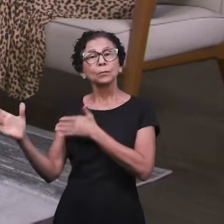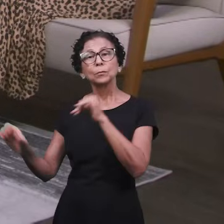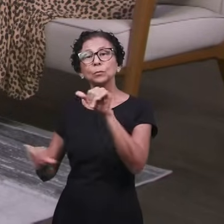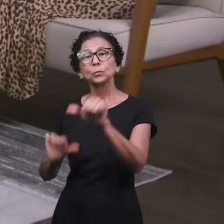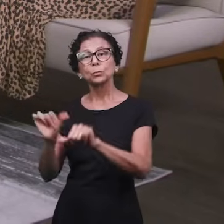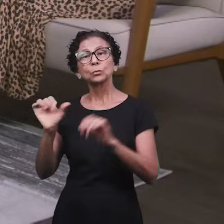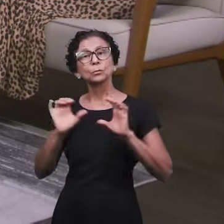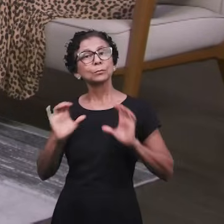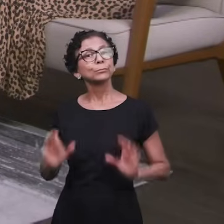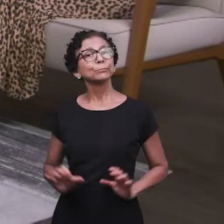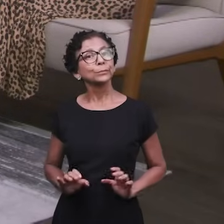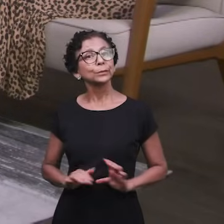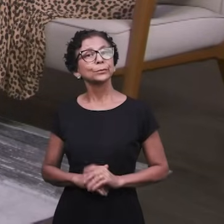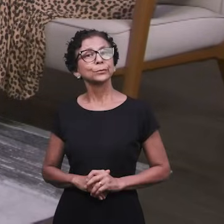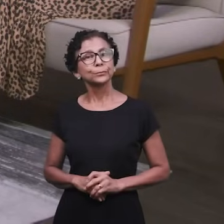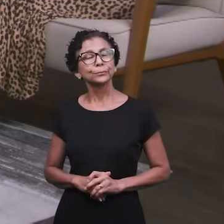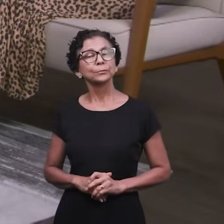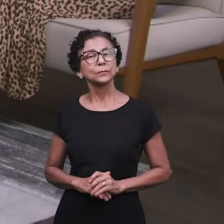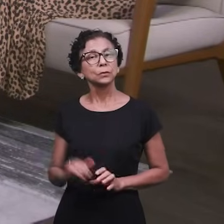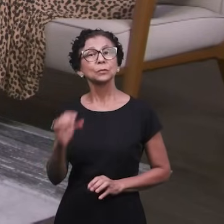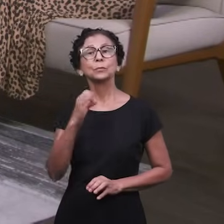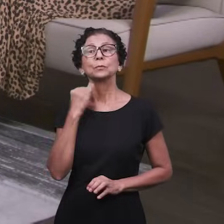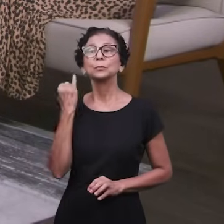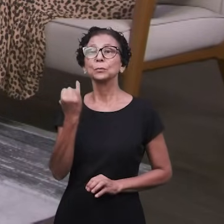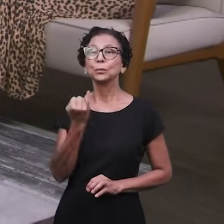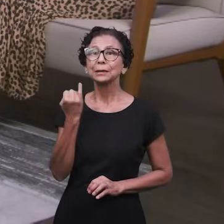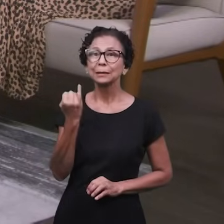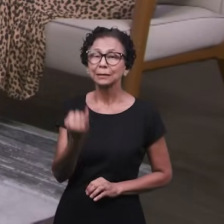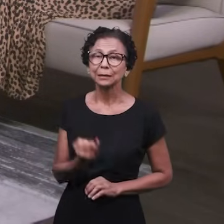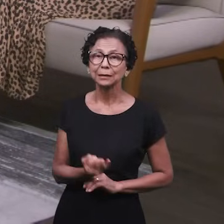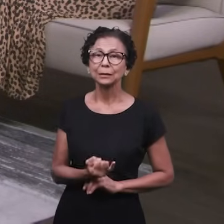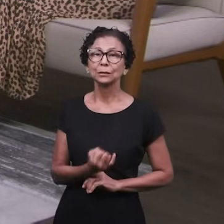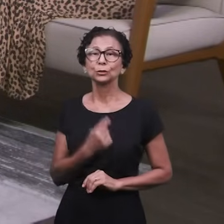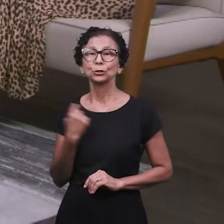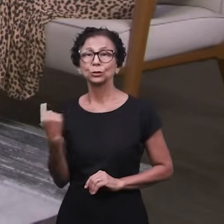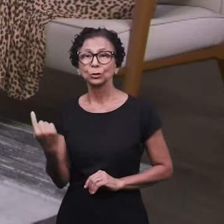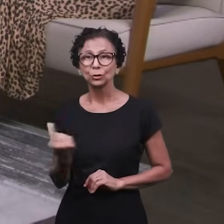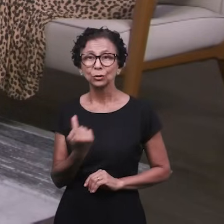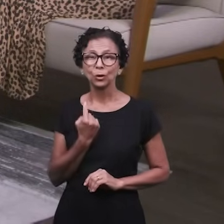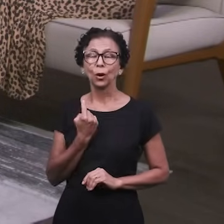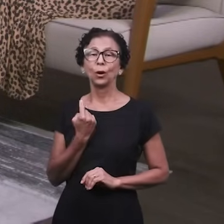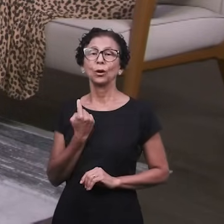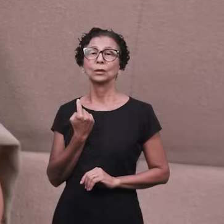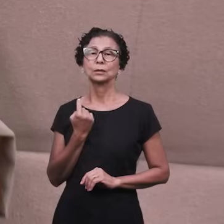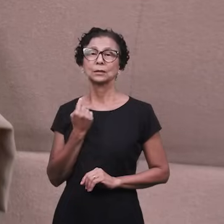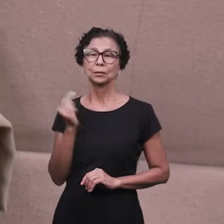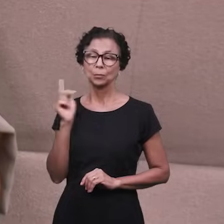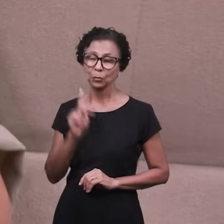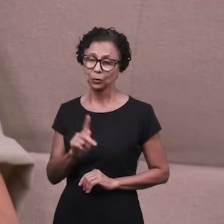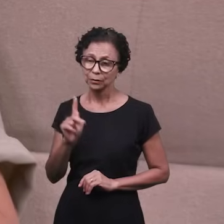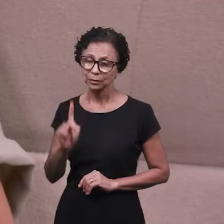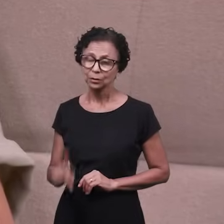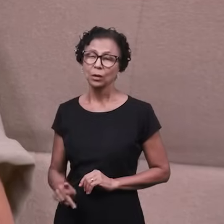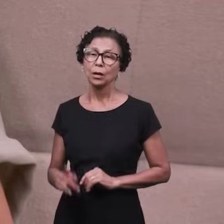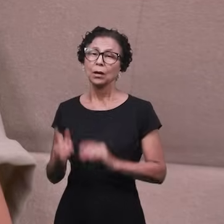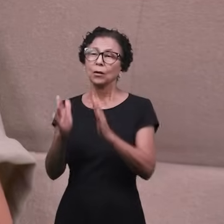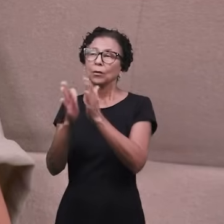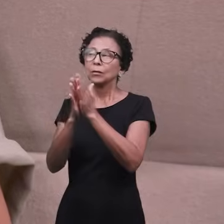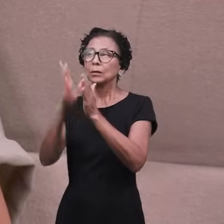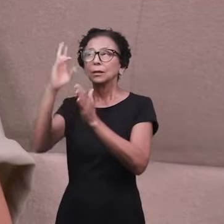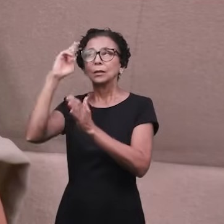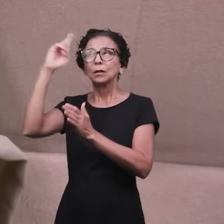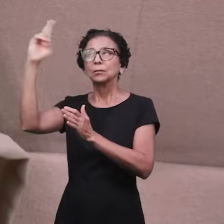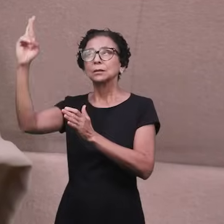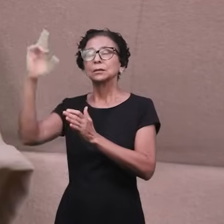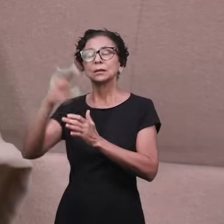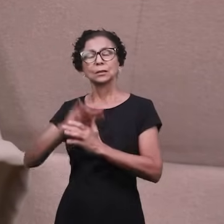Então, entende a importância de nós, como professoras, buscarmos ao Senhor. Estávamos numa posição em